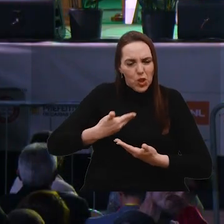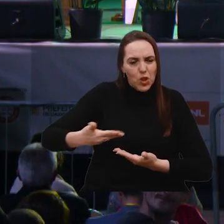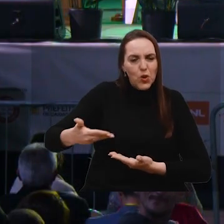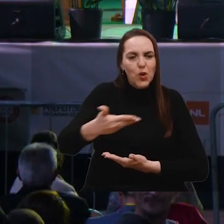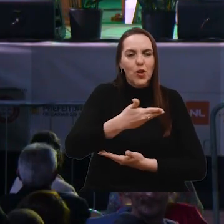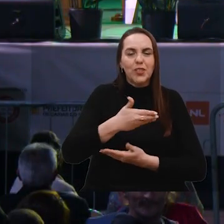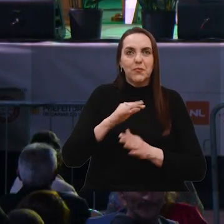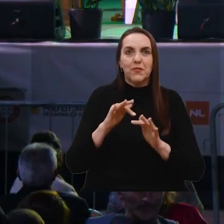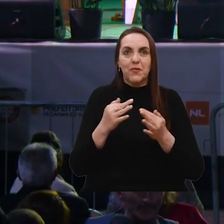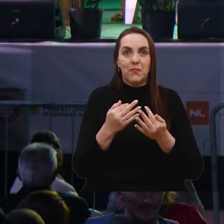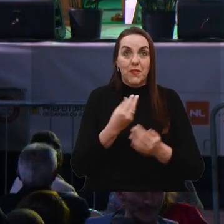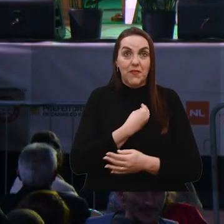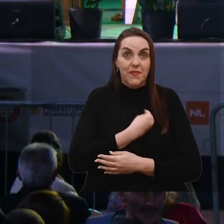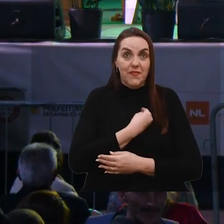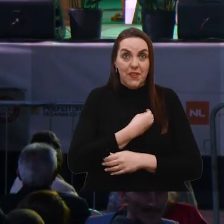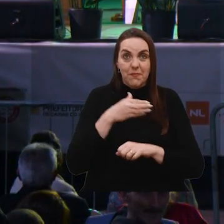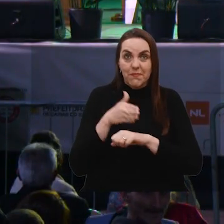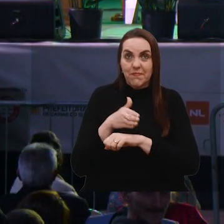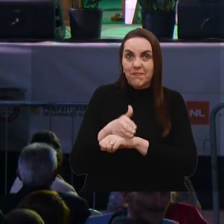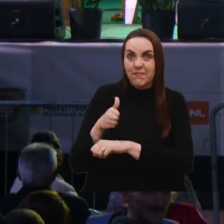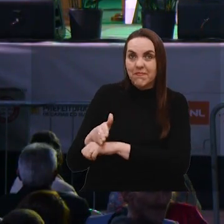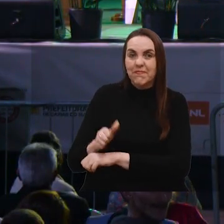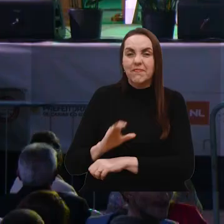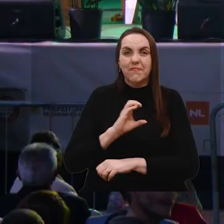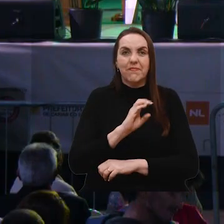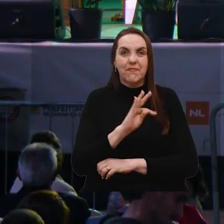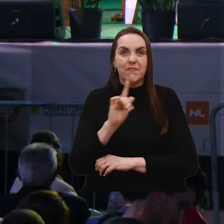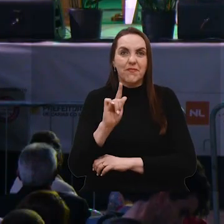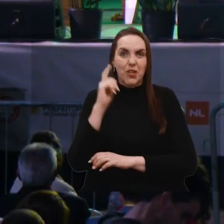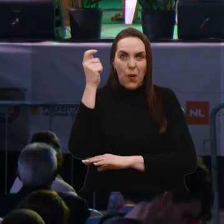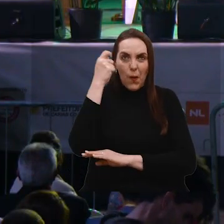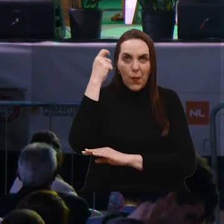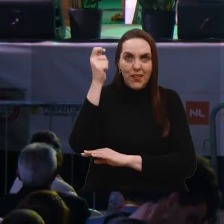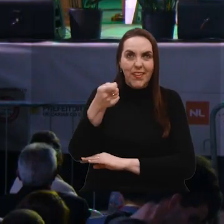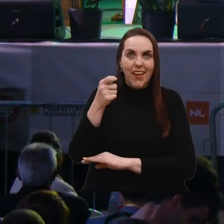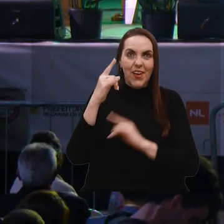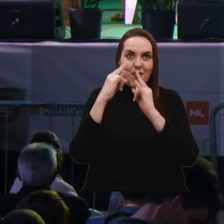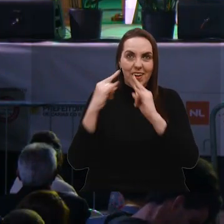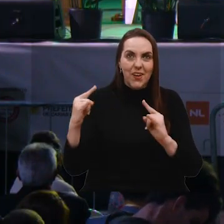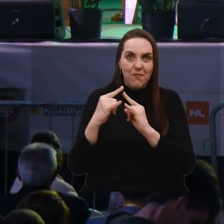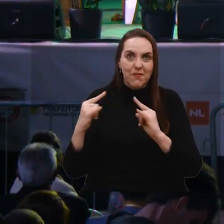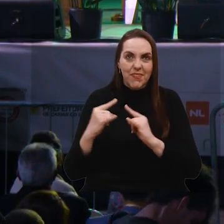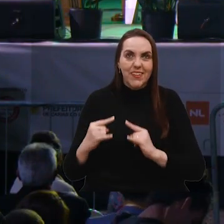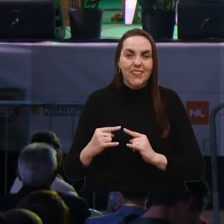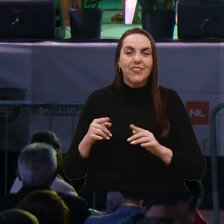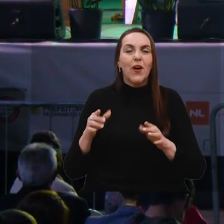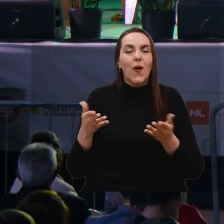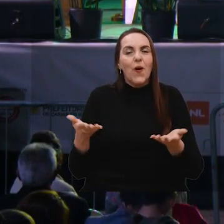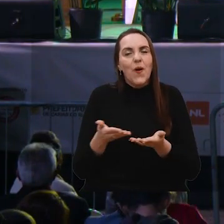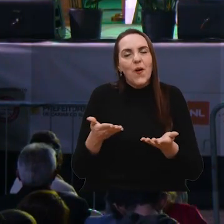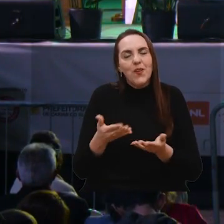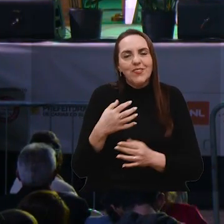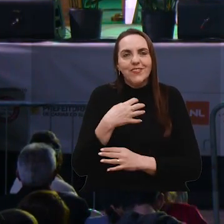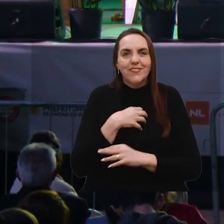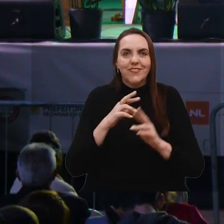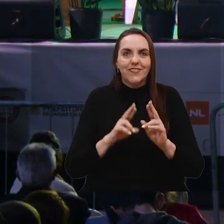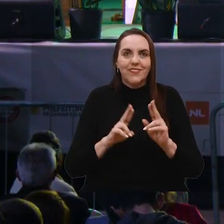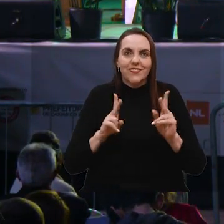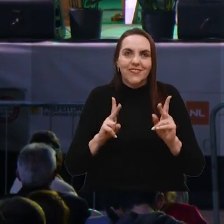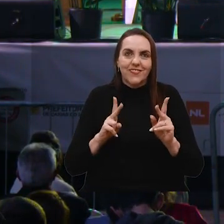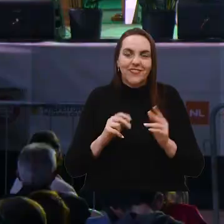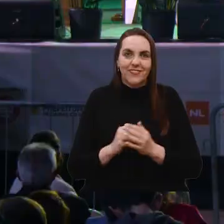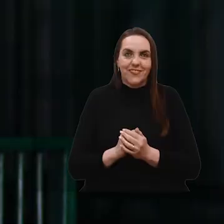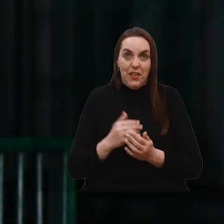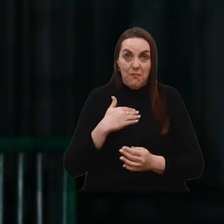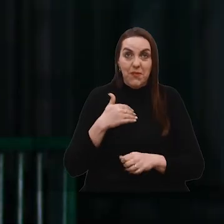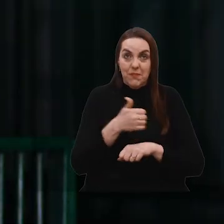por tudo que a gente viveu no período em que fazíamos parte dos CTGs, dos rodeios, dos acampamentos. E hoje, de